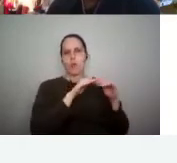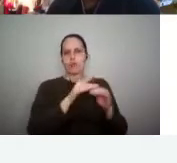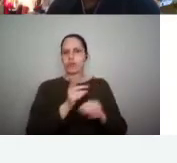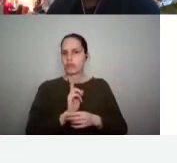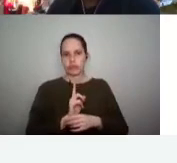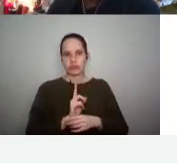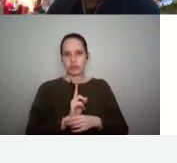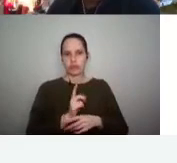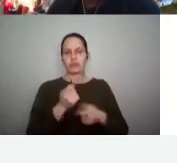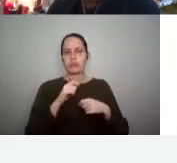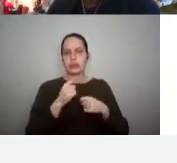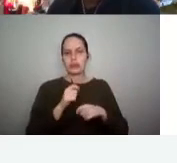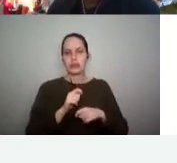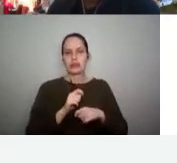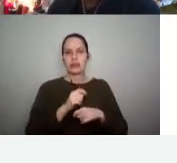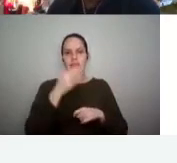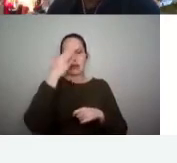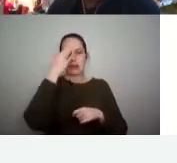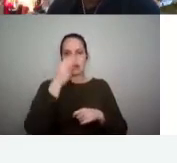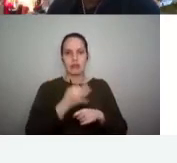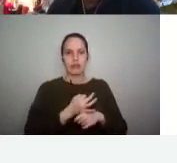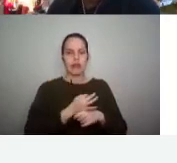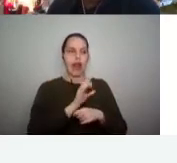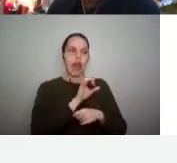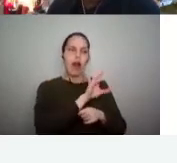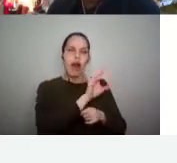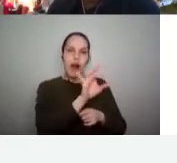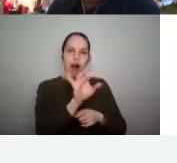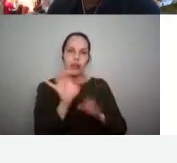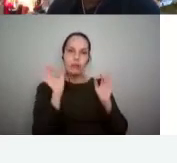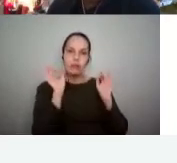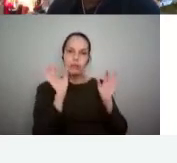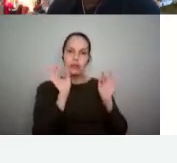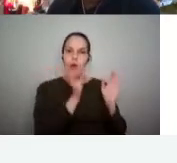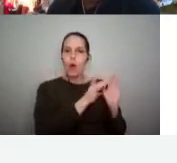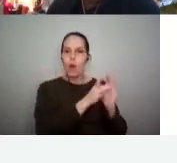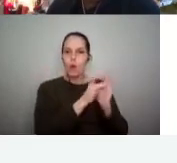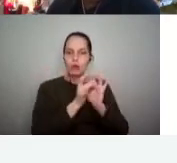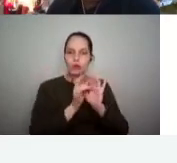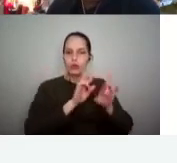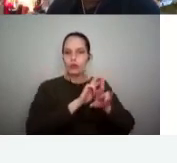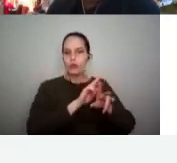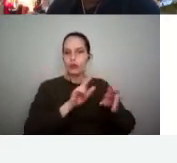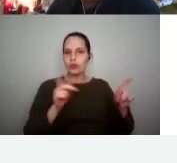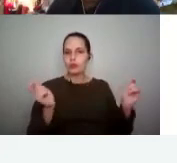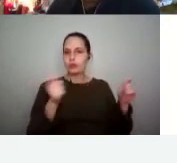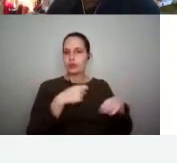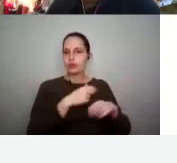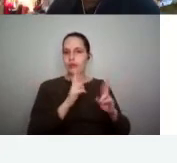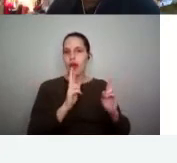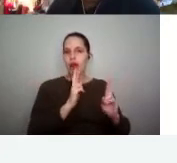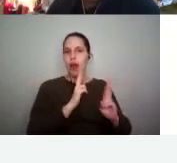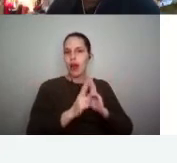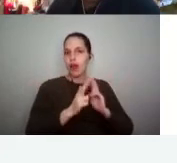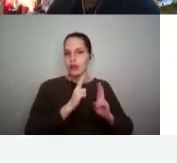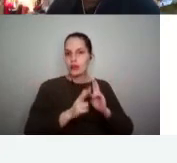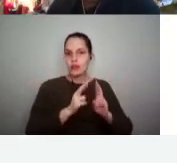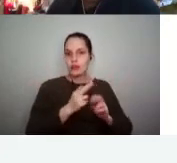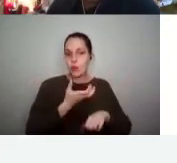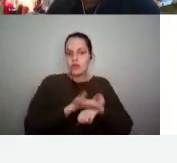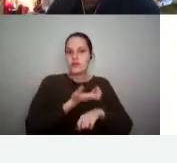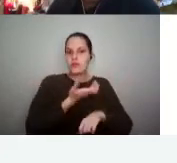suas circunstâncias, né? E entender também nas suas múltiplas possibilidades na relação com a matéria de ensino que